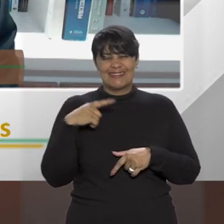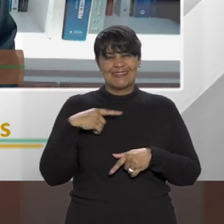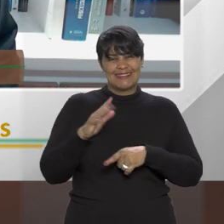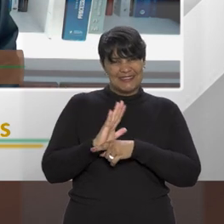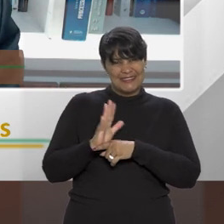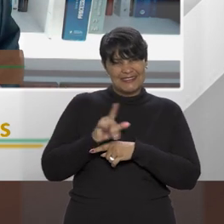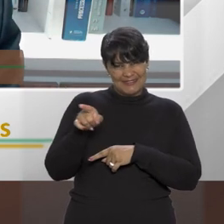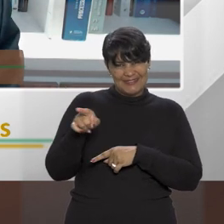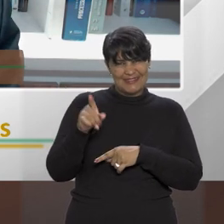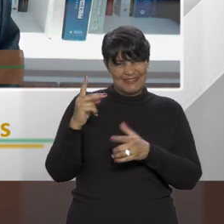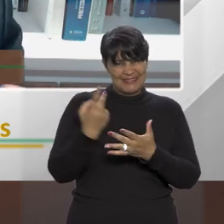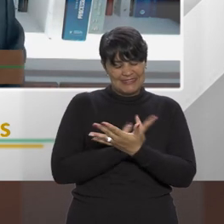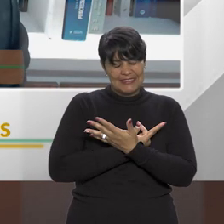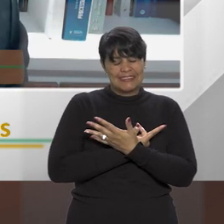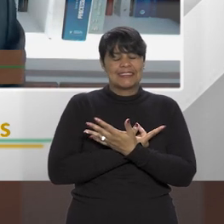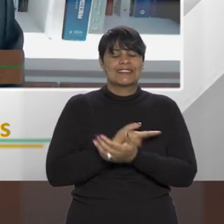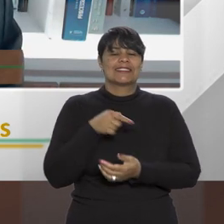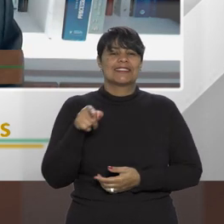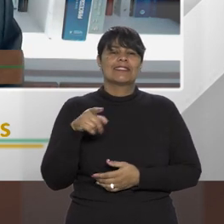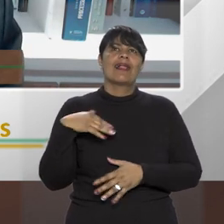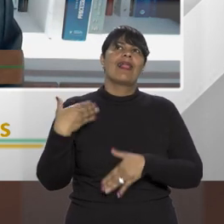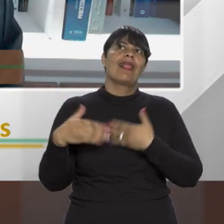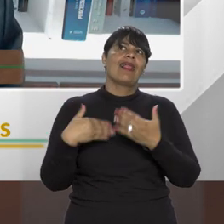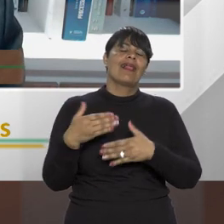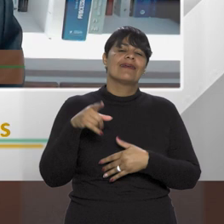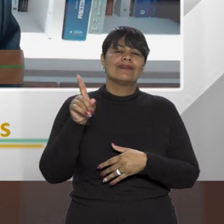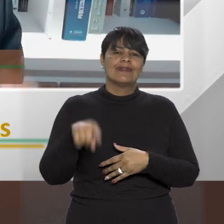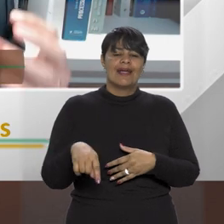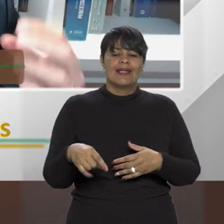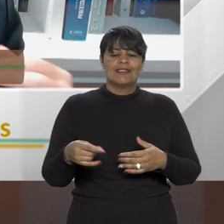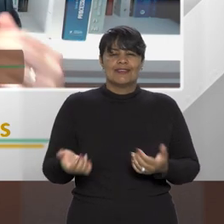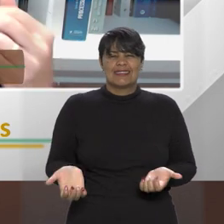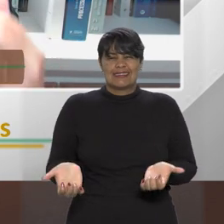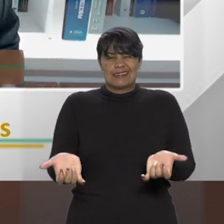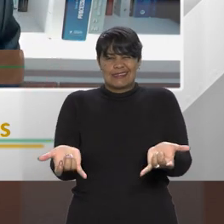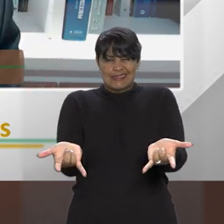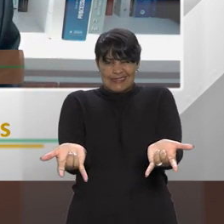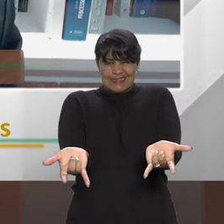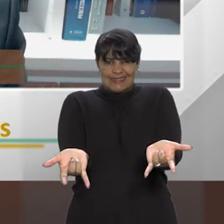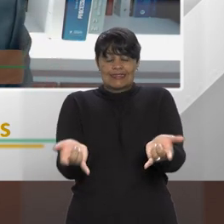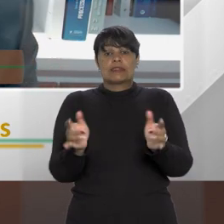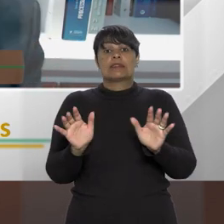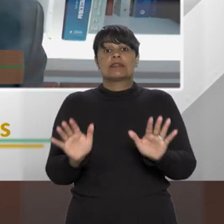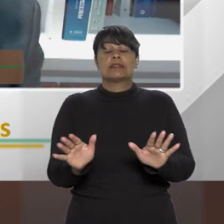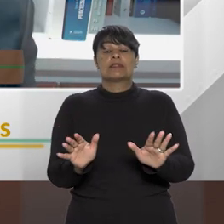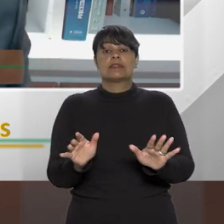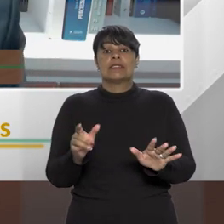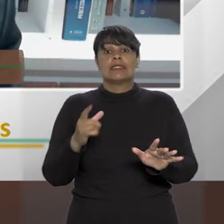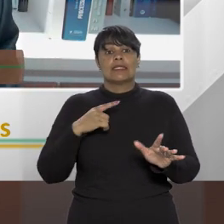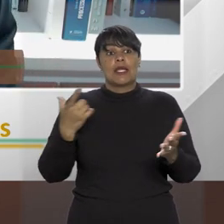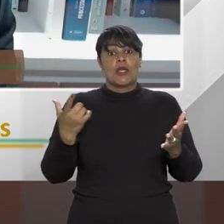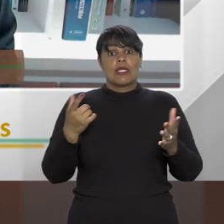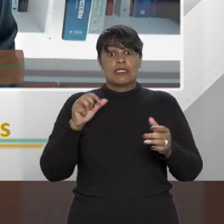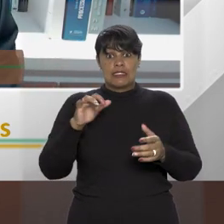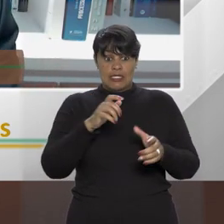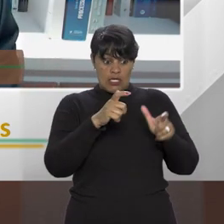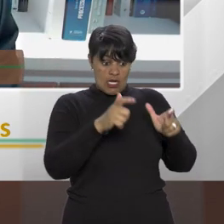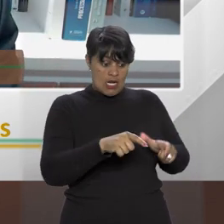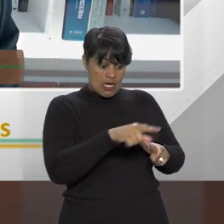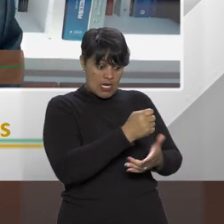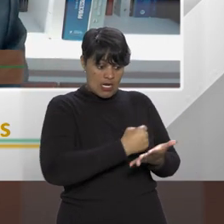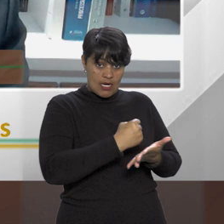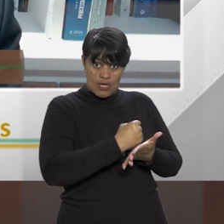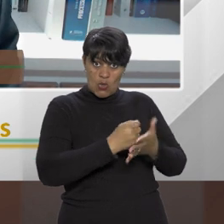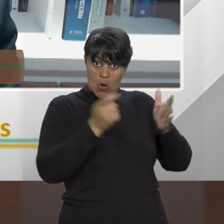famoso Homem-Aranha. Grandes poderes trazem grandes responsabilidades. Então, se nós estamos entregando muitos poderes às